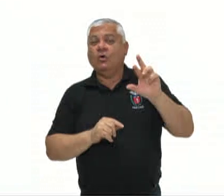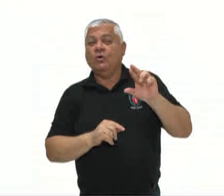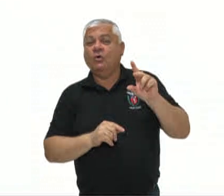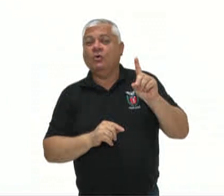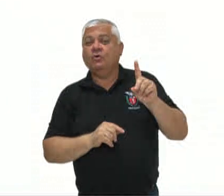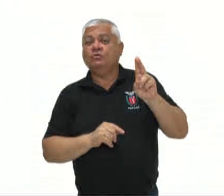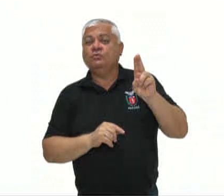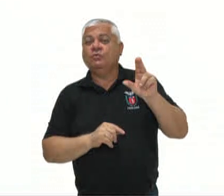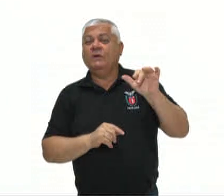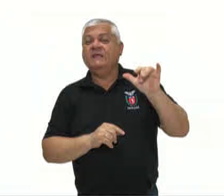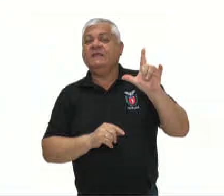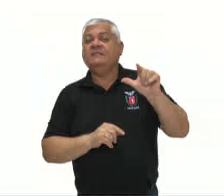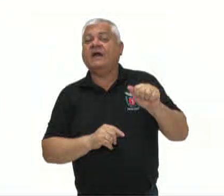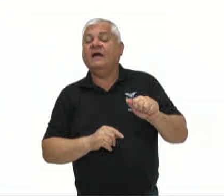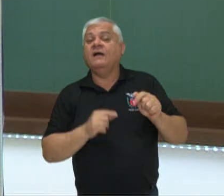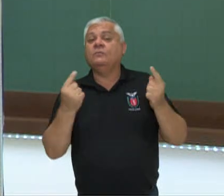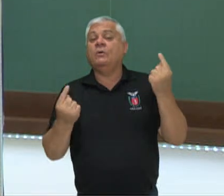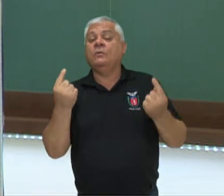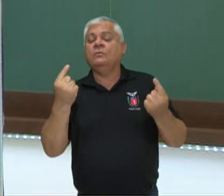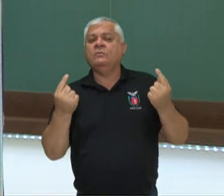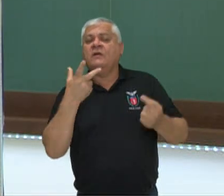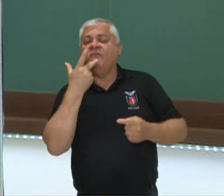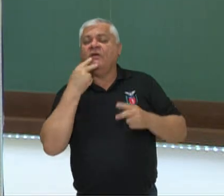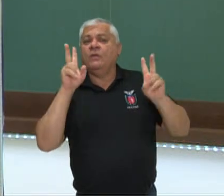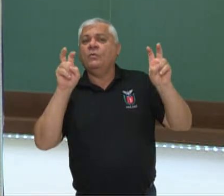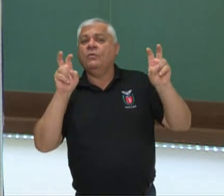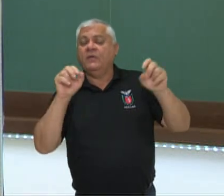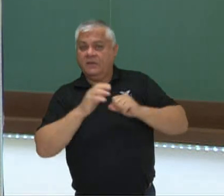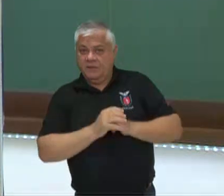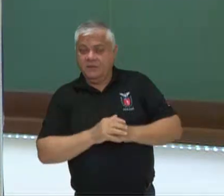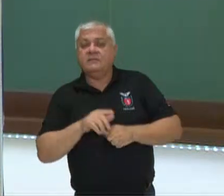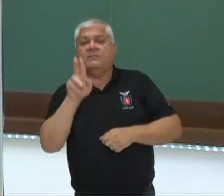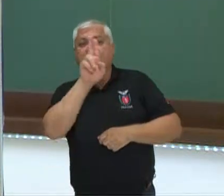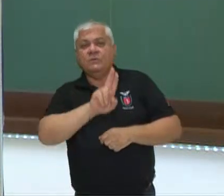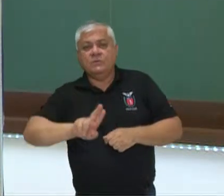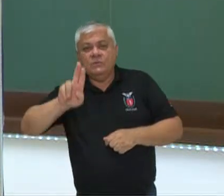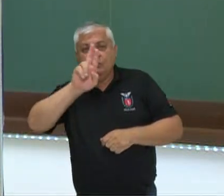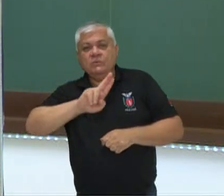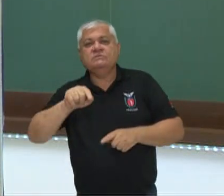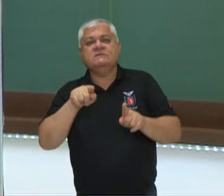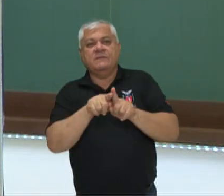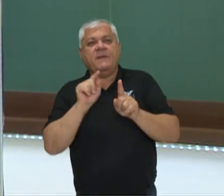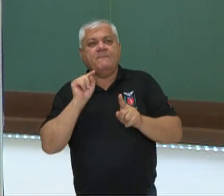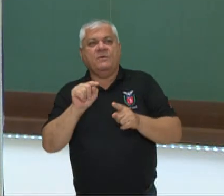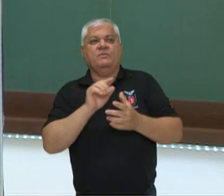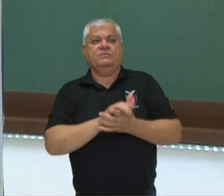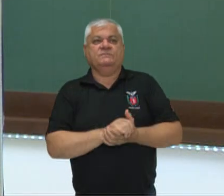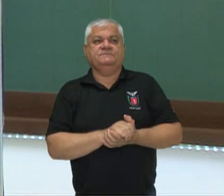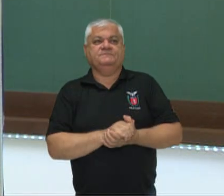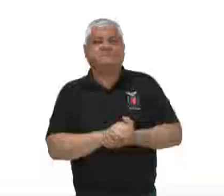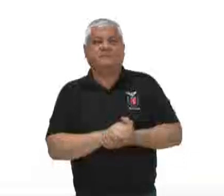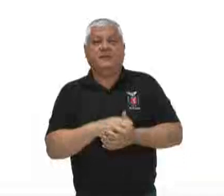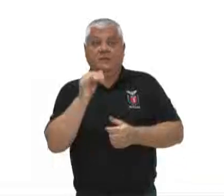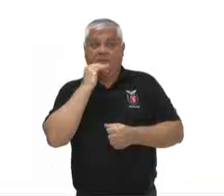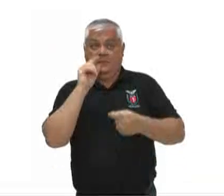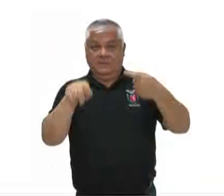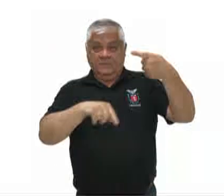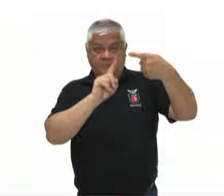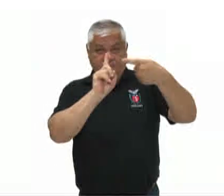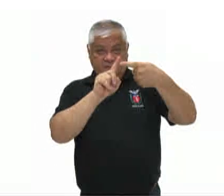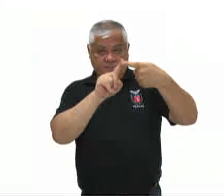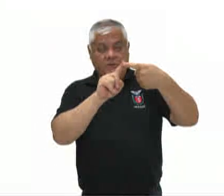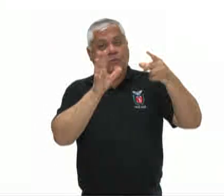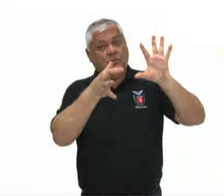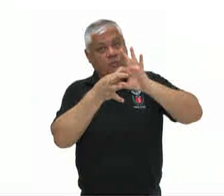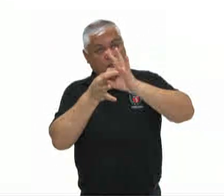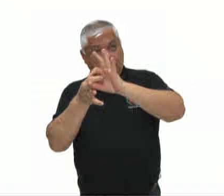do contexto, o vocabulário, a expressão lexical e o uso da pontuação. Pois bem, né? Com relação ao